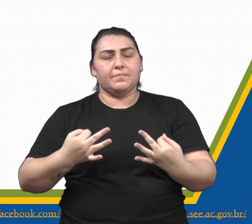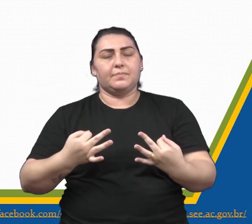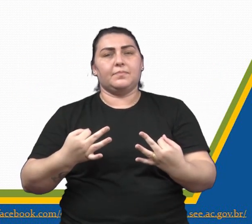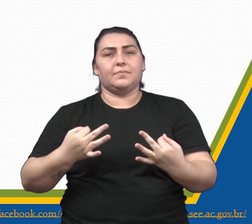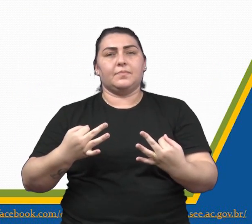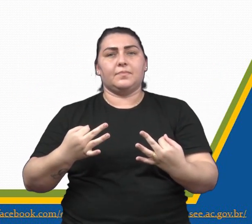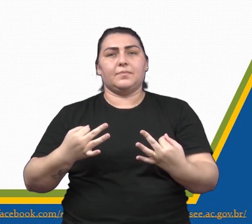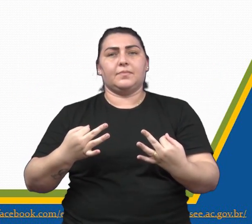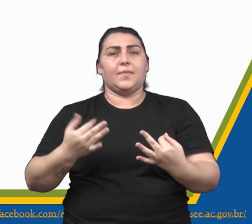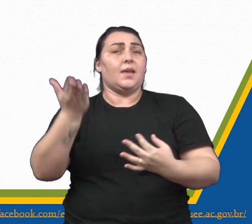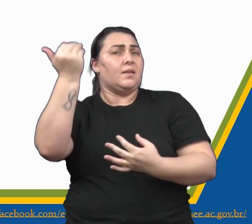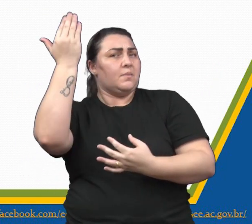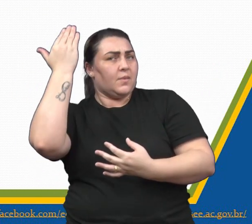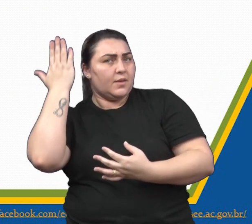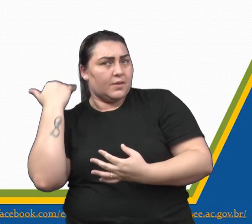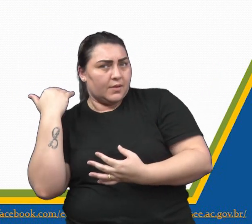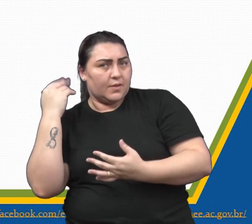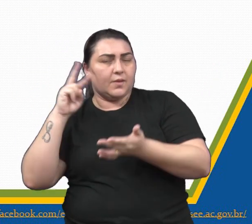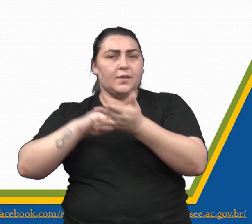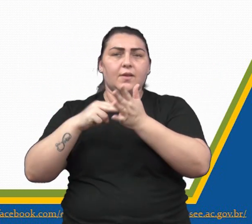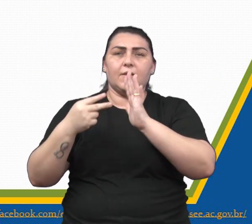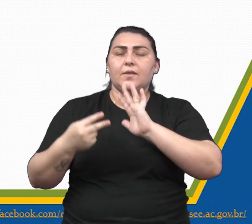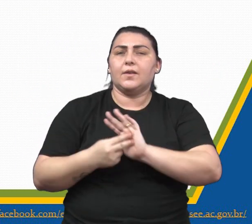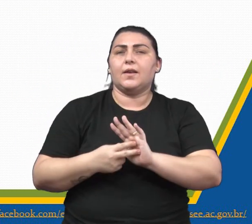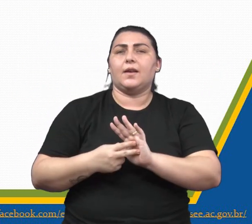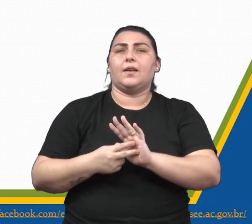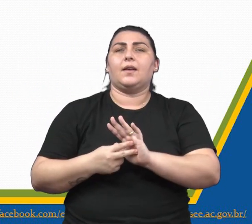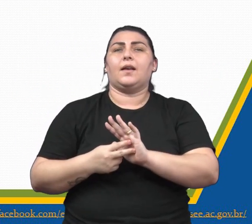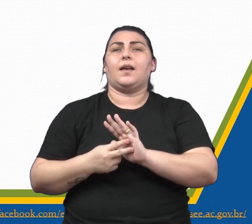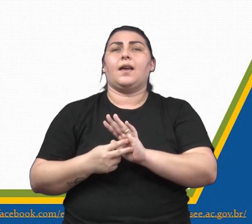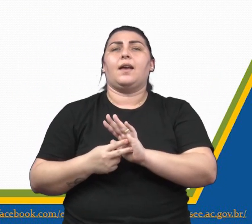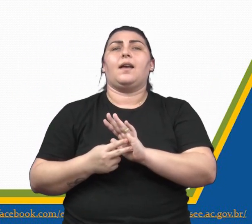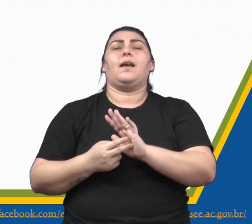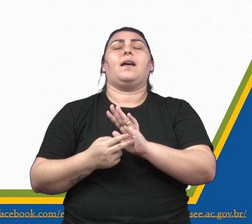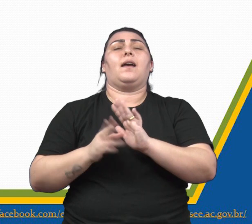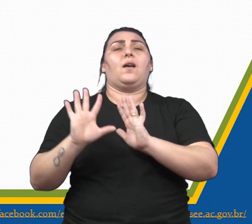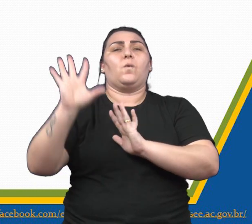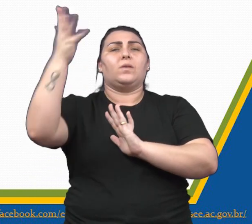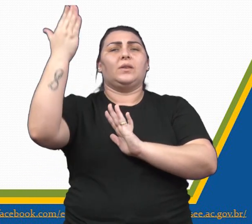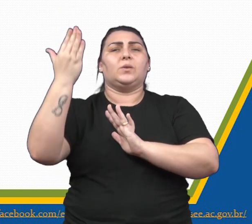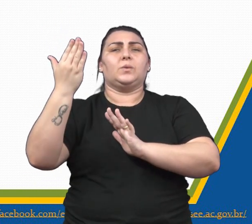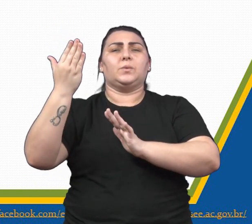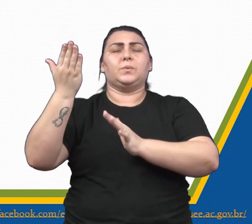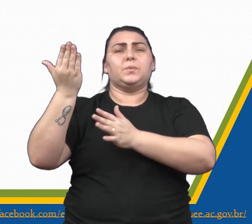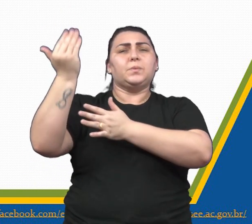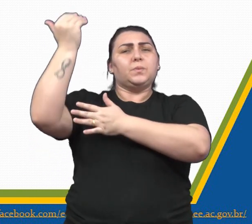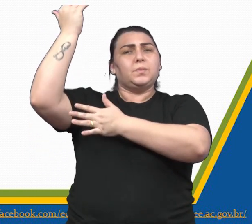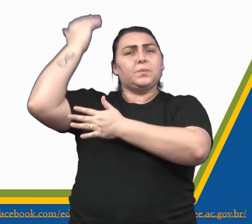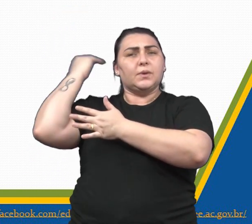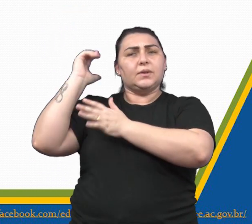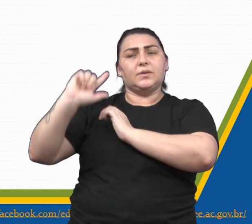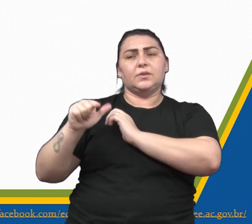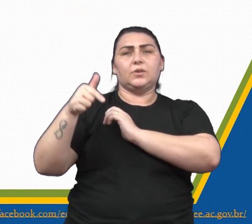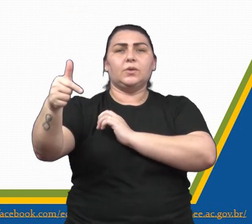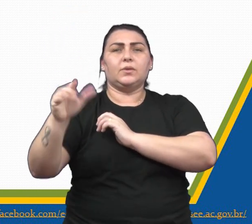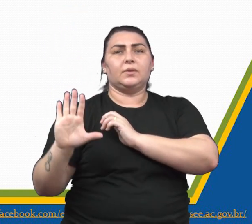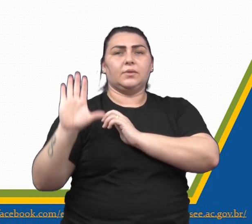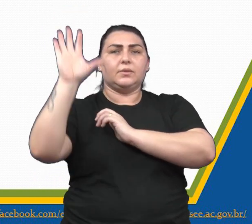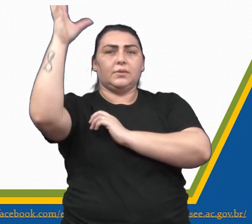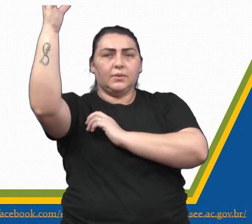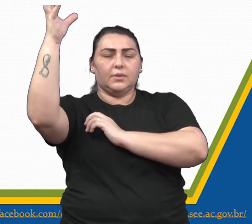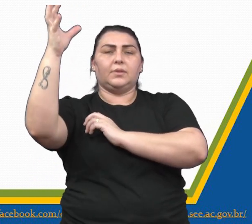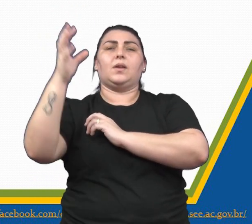Esse tipo de passado se trata de uma ação que ocorreu anterior a outra. Veja só,